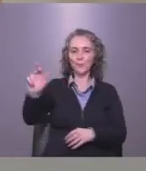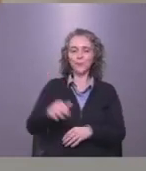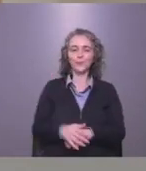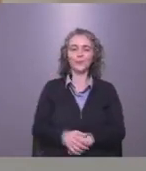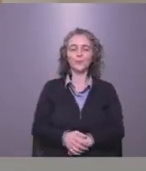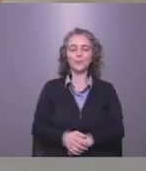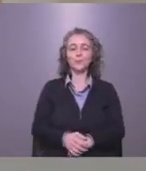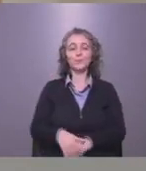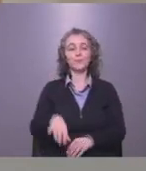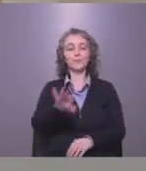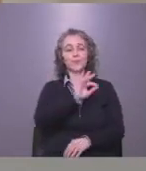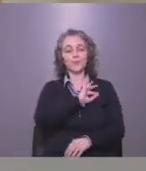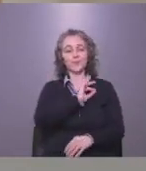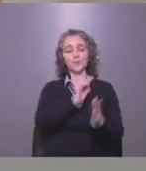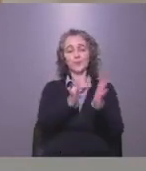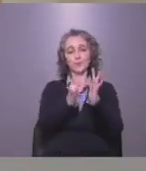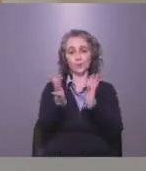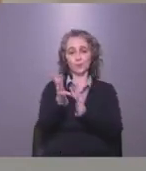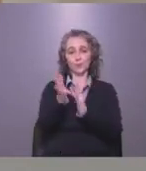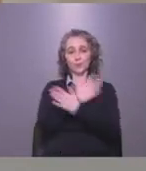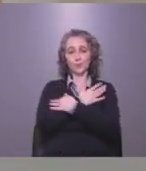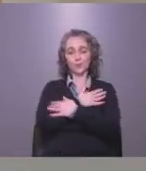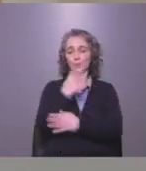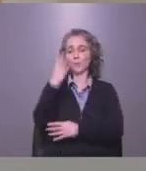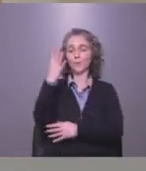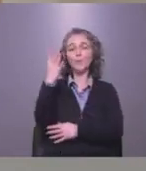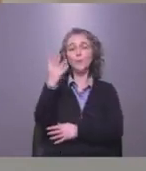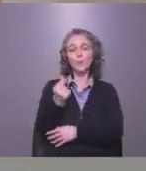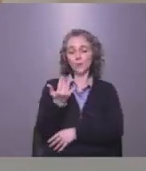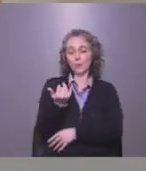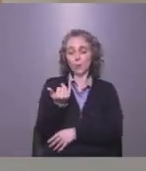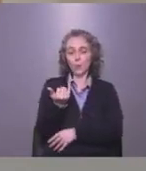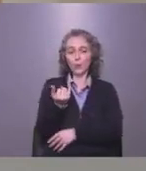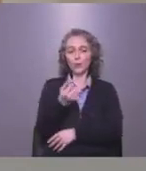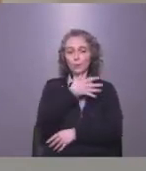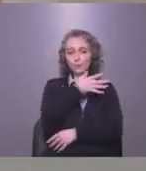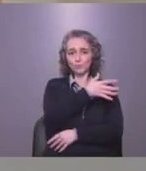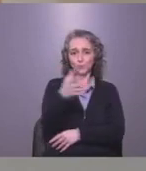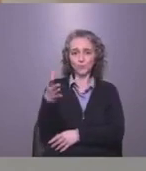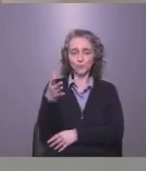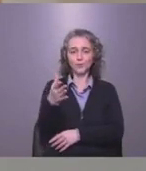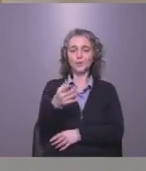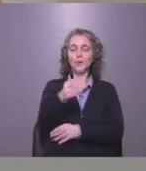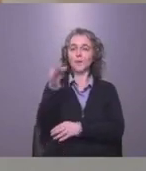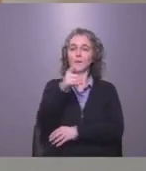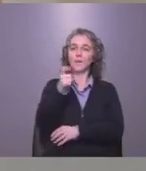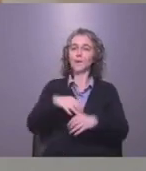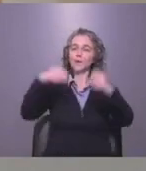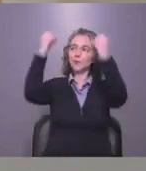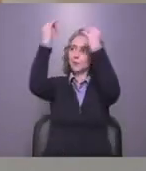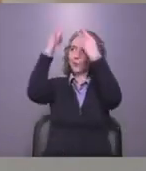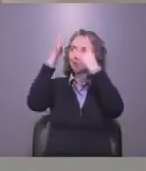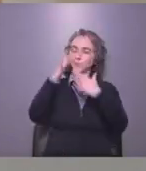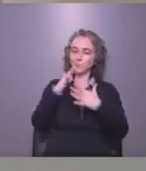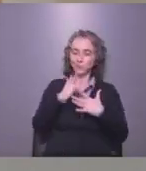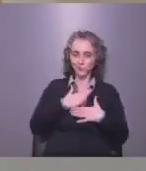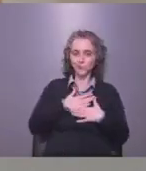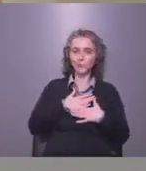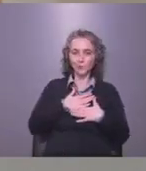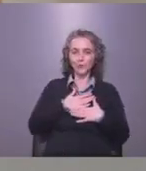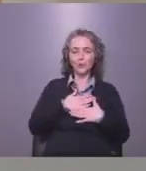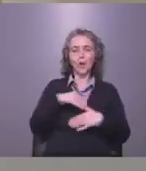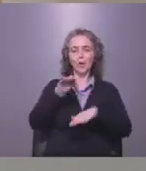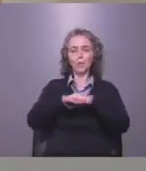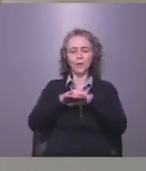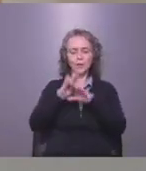Cristo, que disseste aos vossos apóstolos: deixo-vos a paz, dou-vos a minha paz, Não olheis aos nossos pecados, mas à fé da vossa